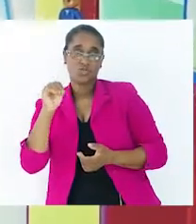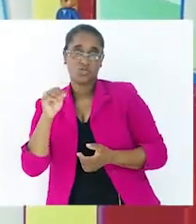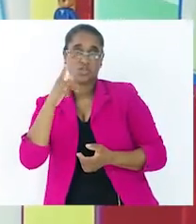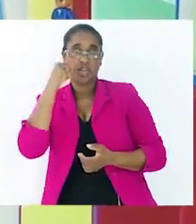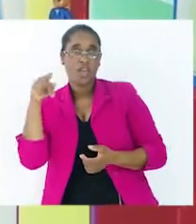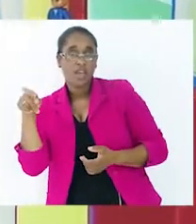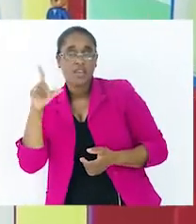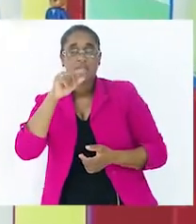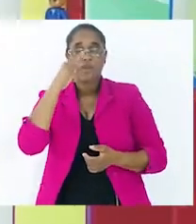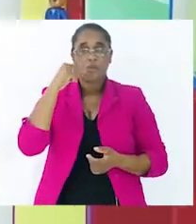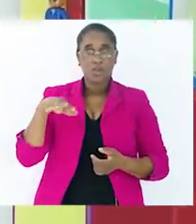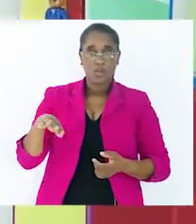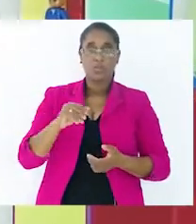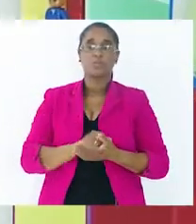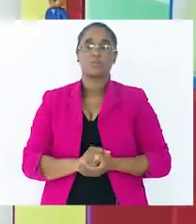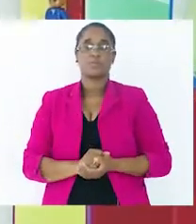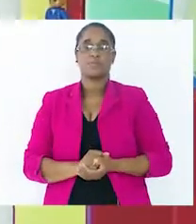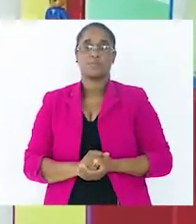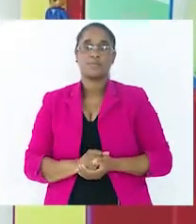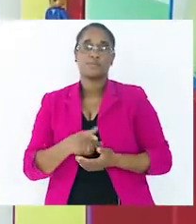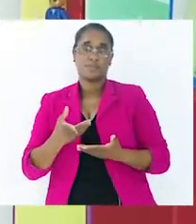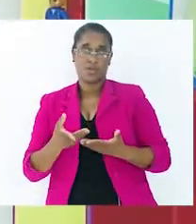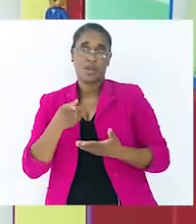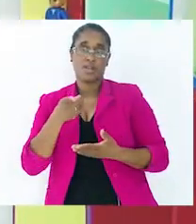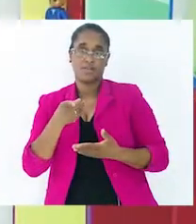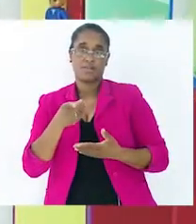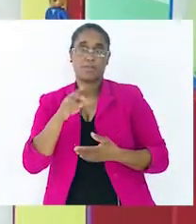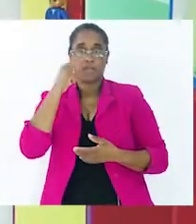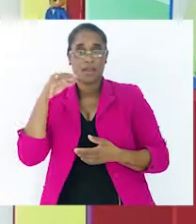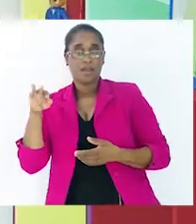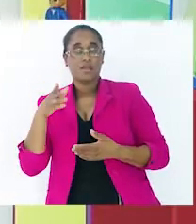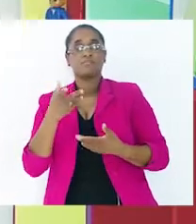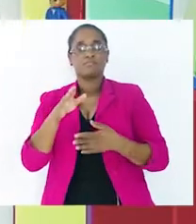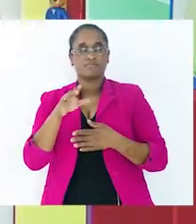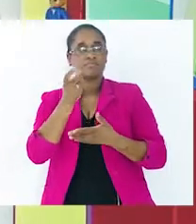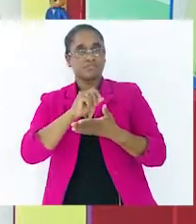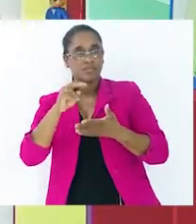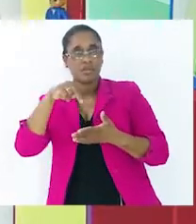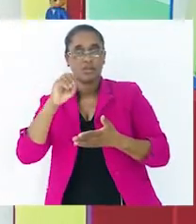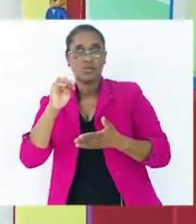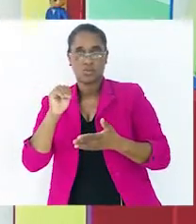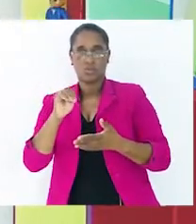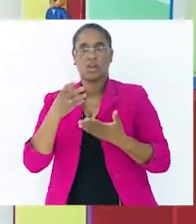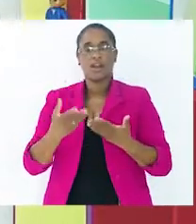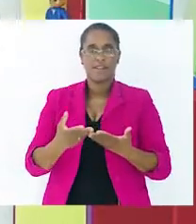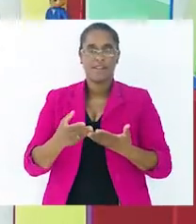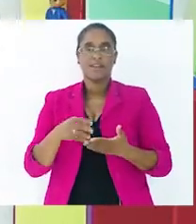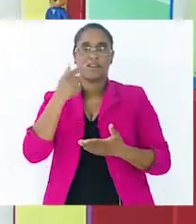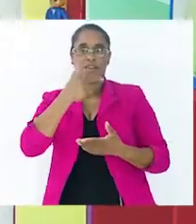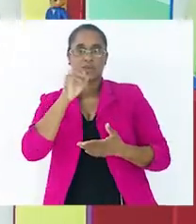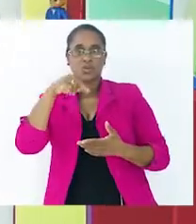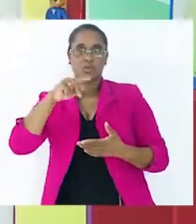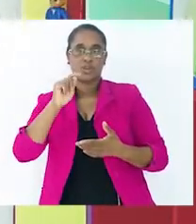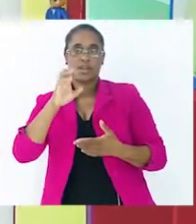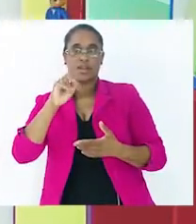ele como ao menino, ok? Então, ali, ele utilizou o nos. Chegou a vez agora do Tonecas